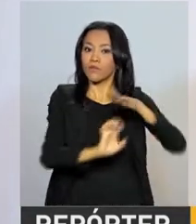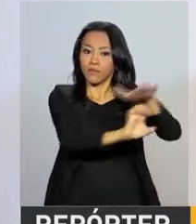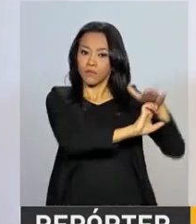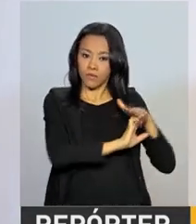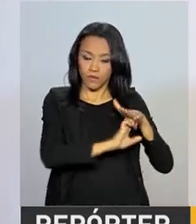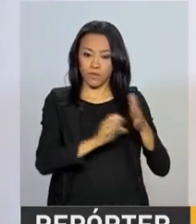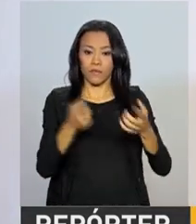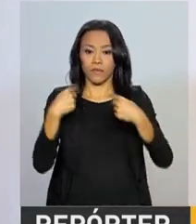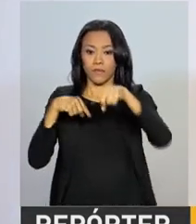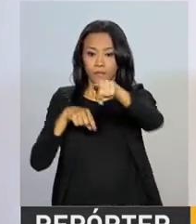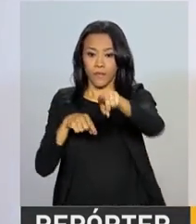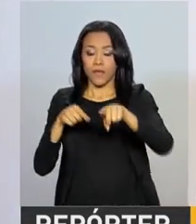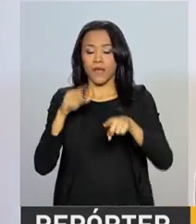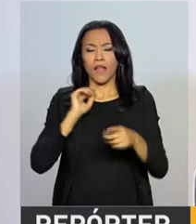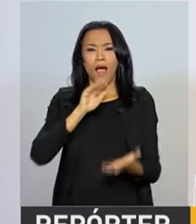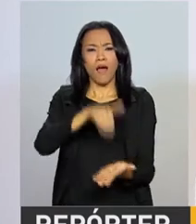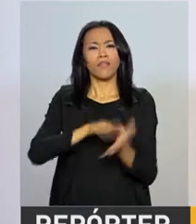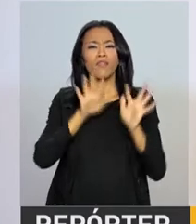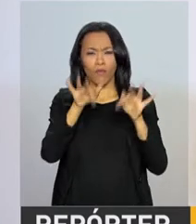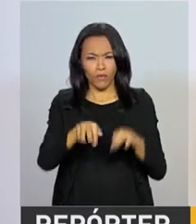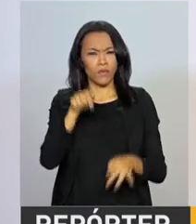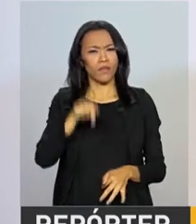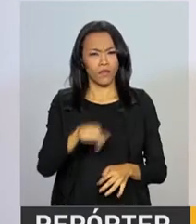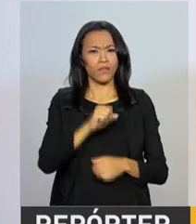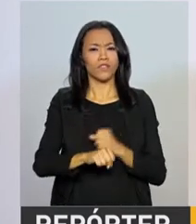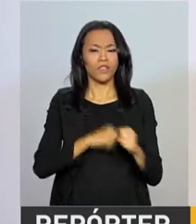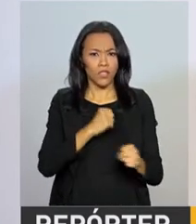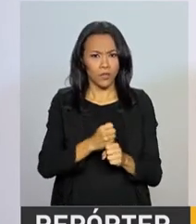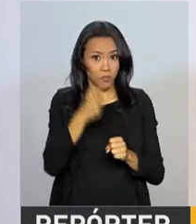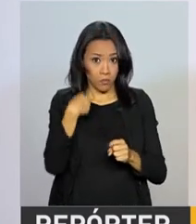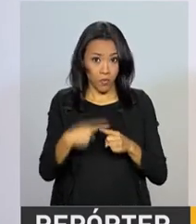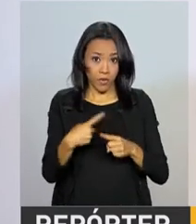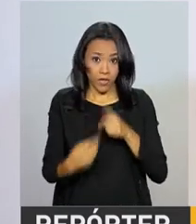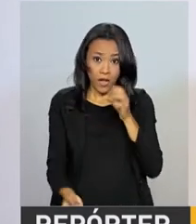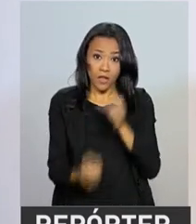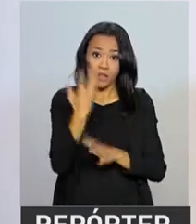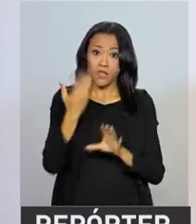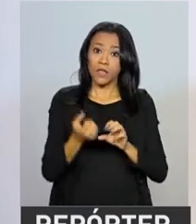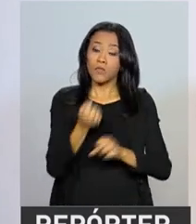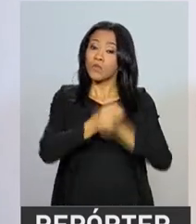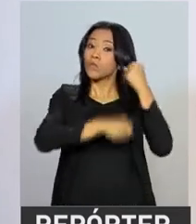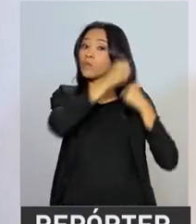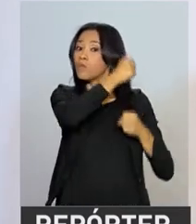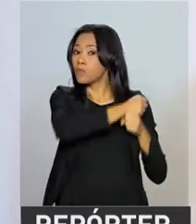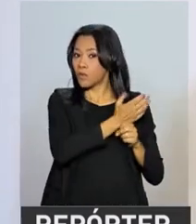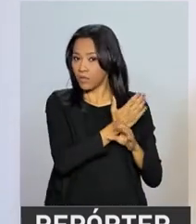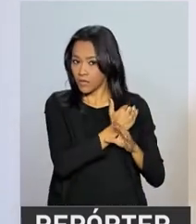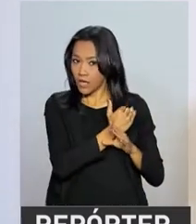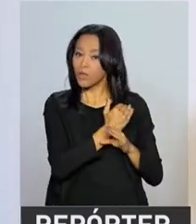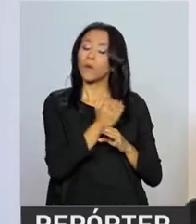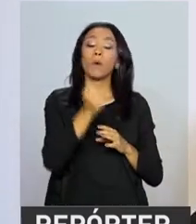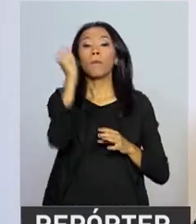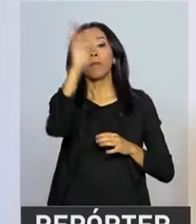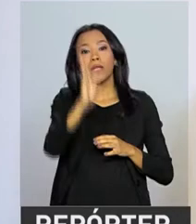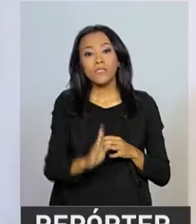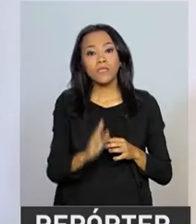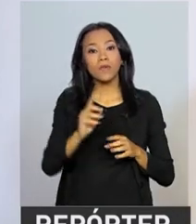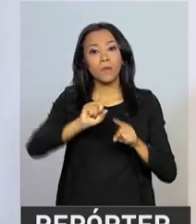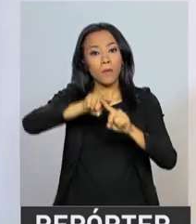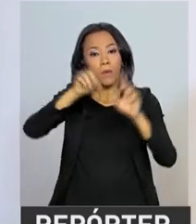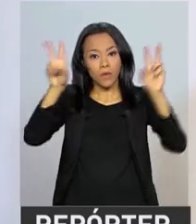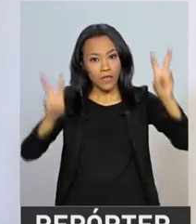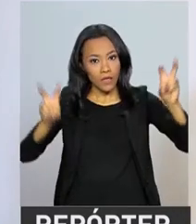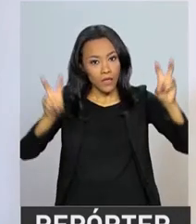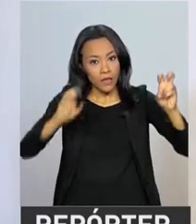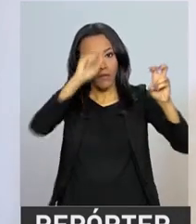até o final deste ano chá que lançamos no ano passado chamado brasil mais produtivo ele até o final desse ano